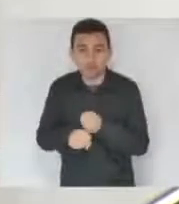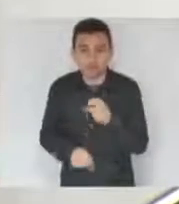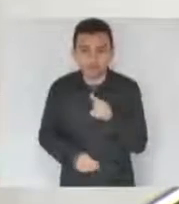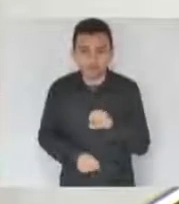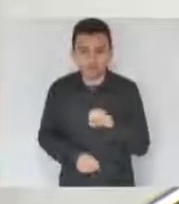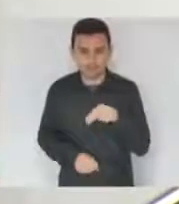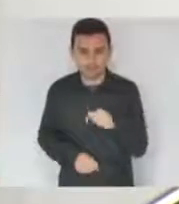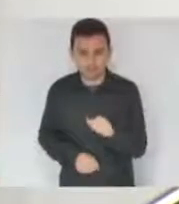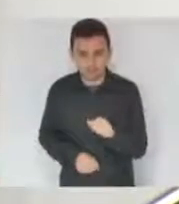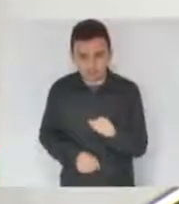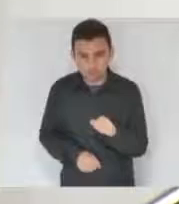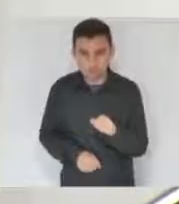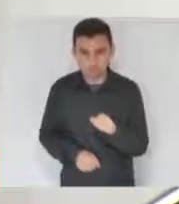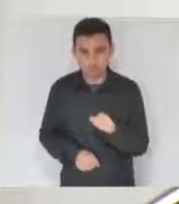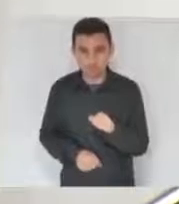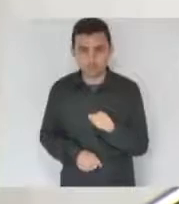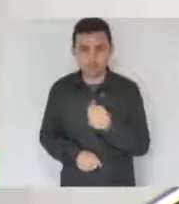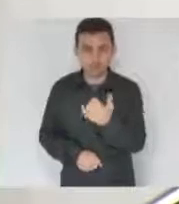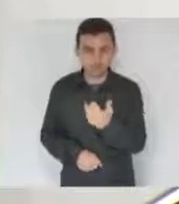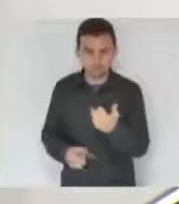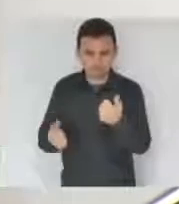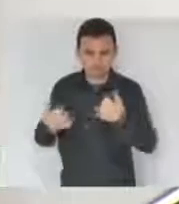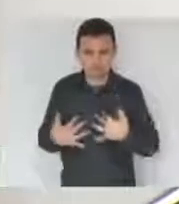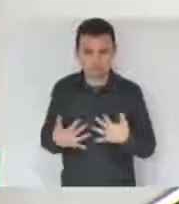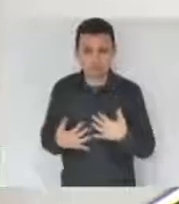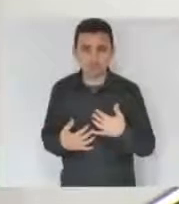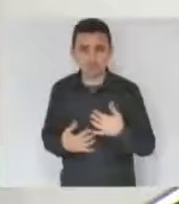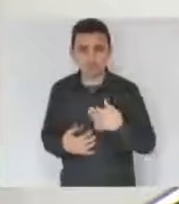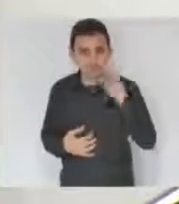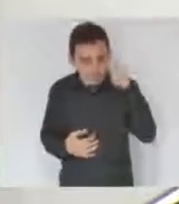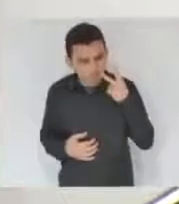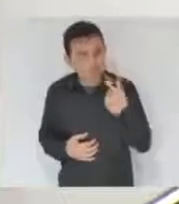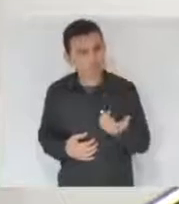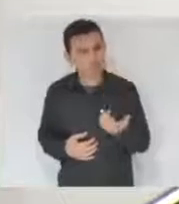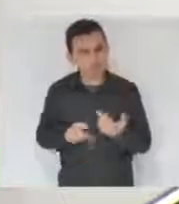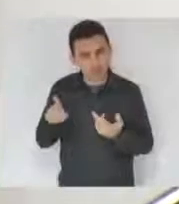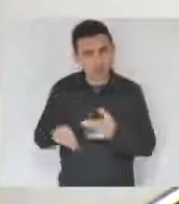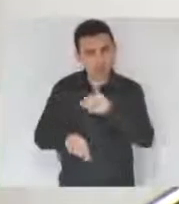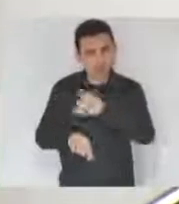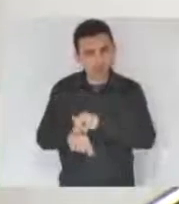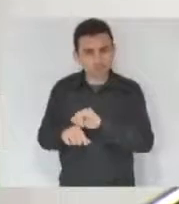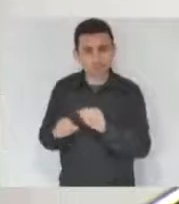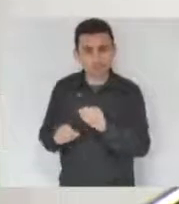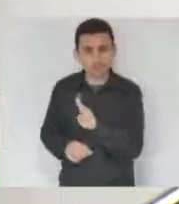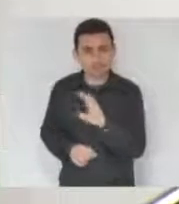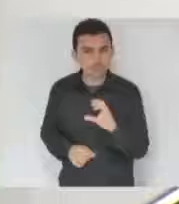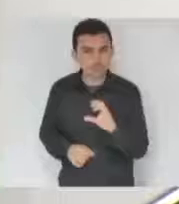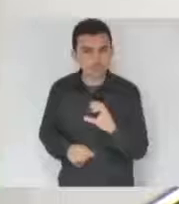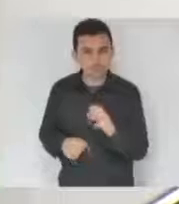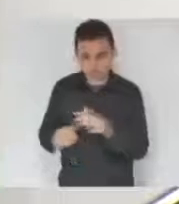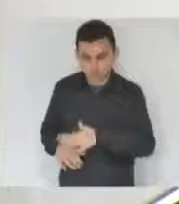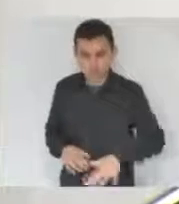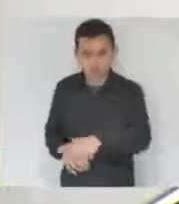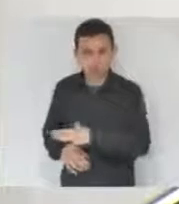do Trade Turismo de Florianópolis, me dizia: deputado Milton, olha lá o centro de eventos de Balneário Camboriú, nós